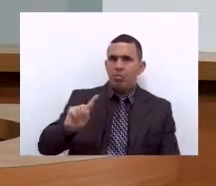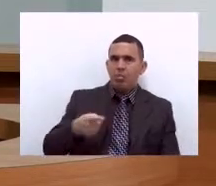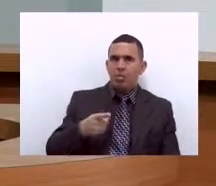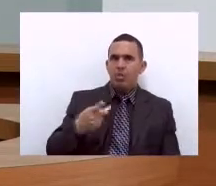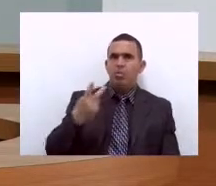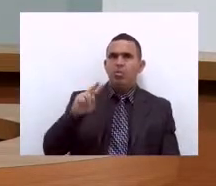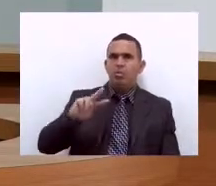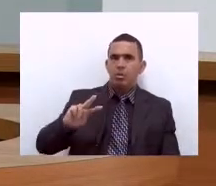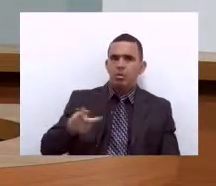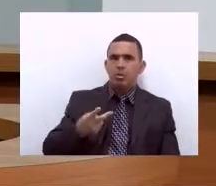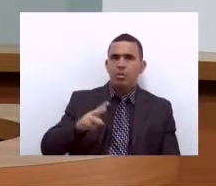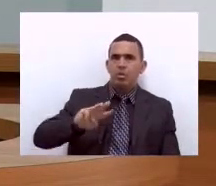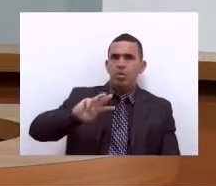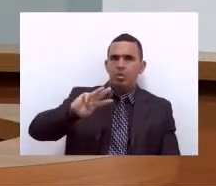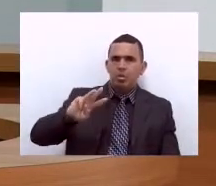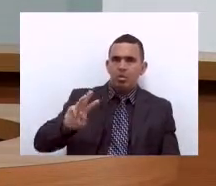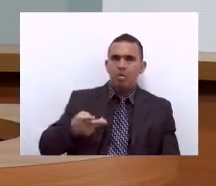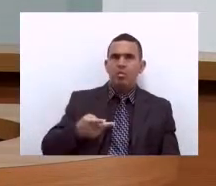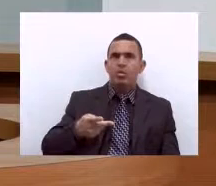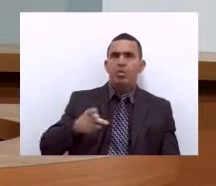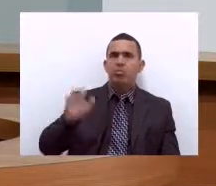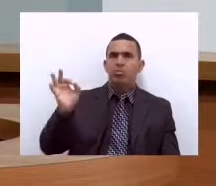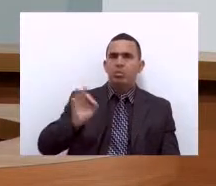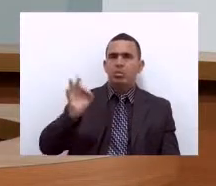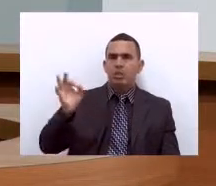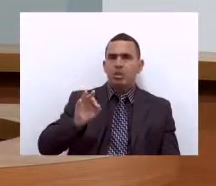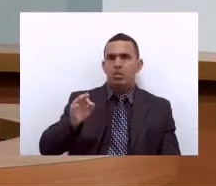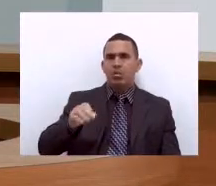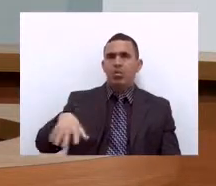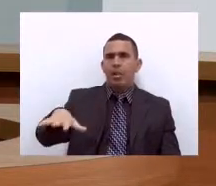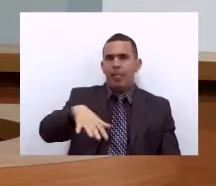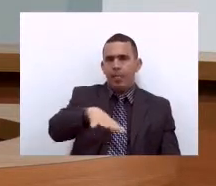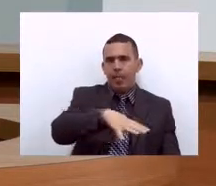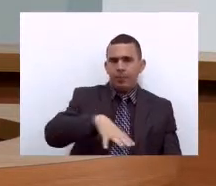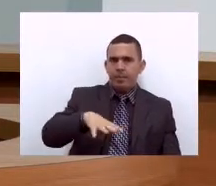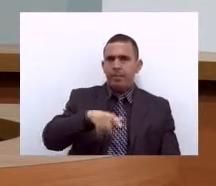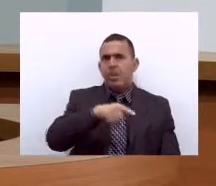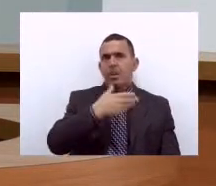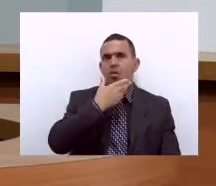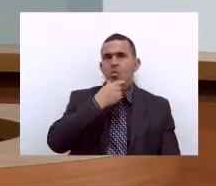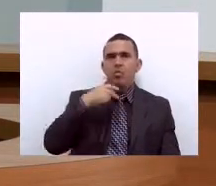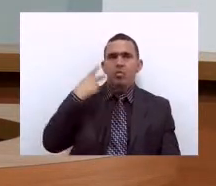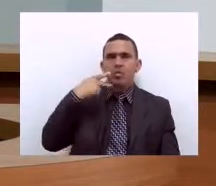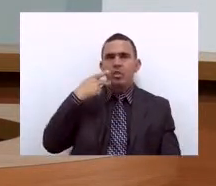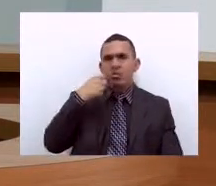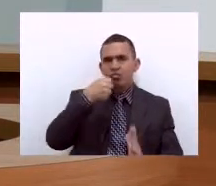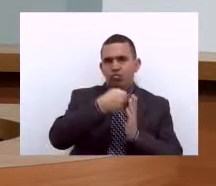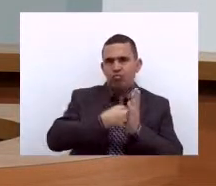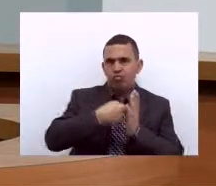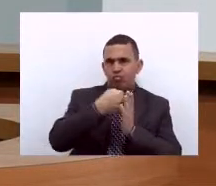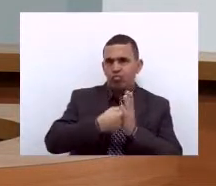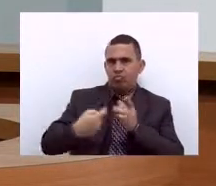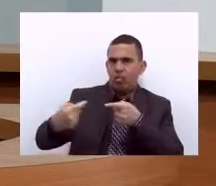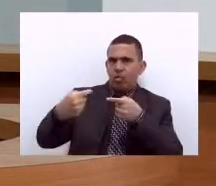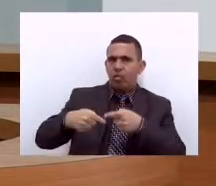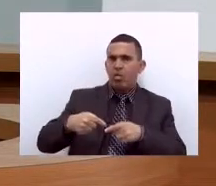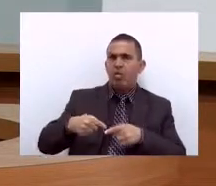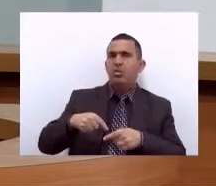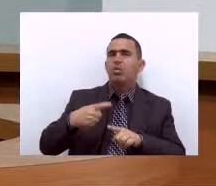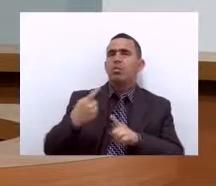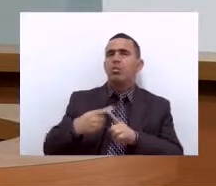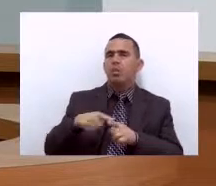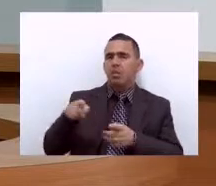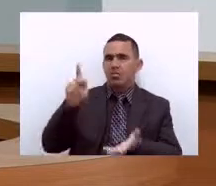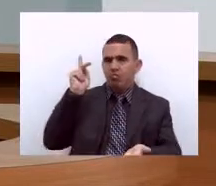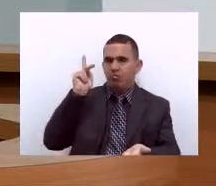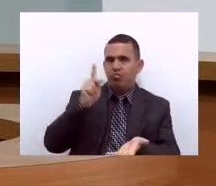1.000, 2.000, 3.000% em algumas regiões o IPTU. Esse vereador aqui brigou muito contra esse aumento, porque isso realmente